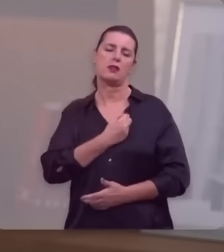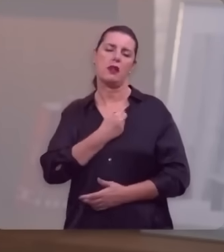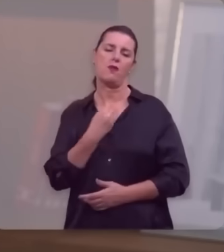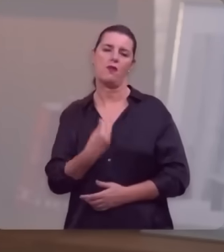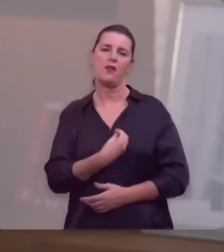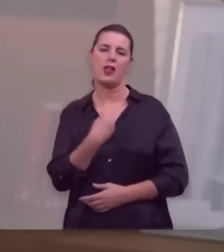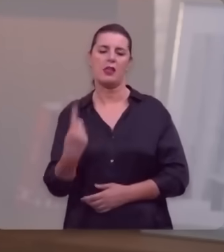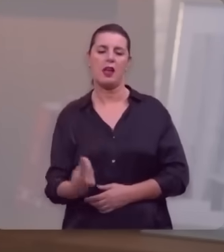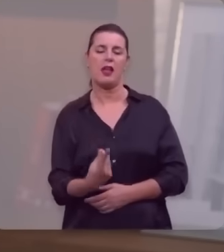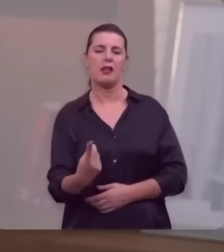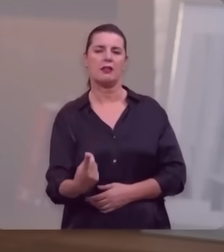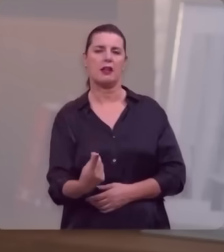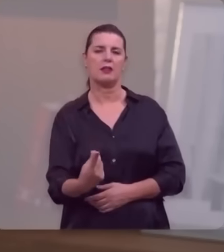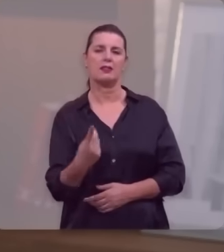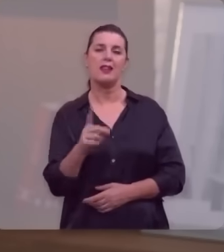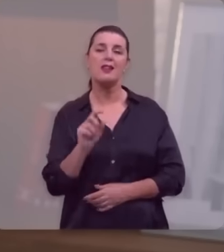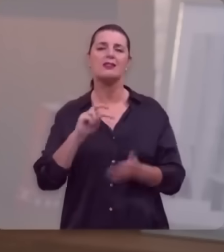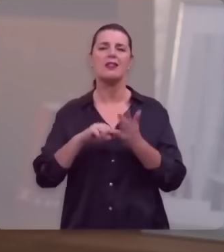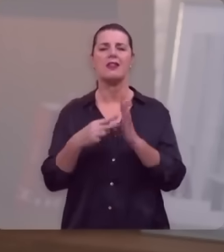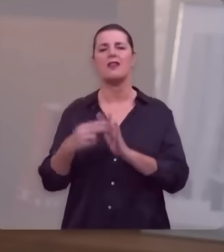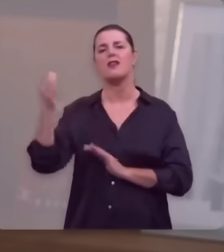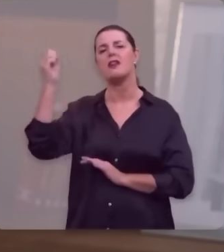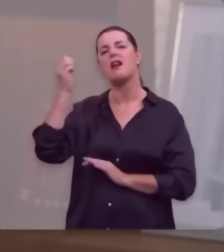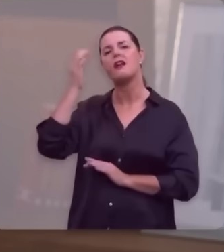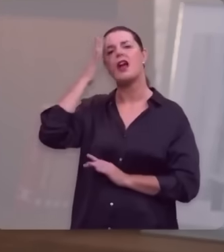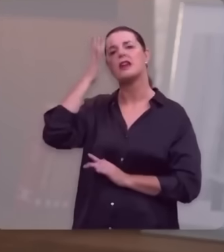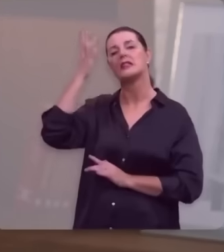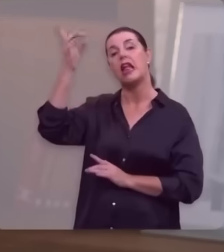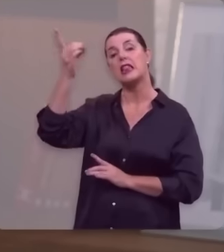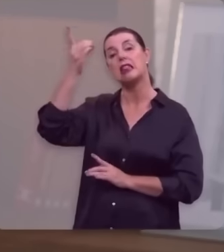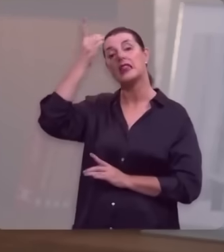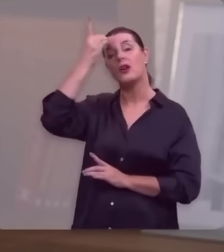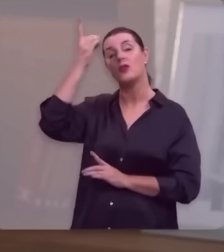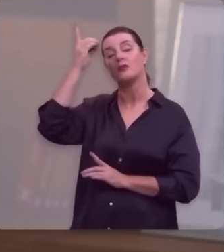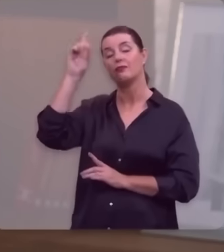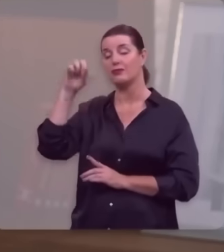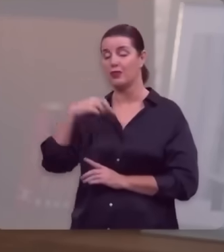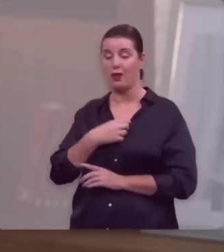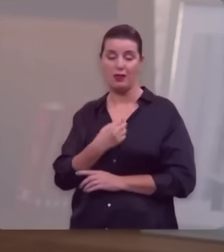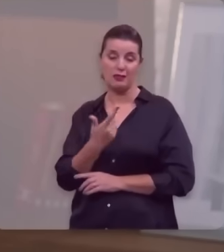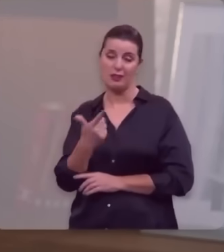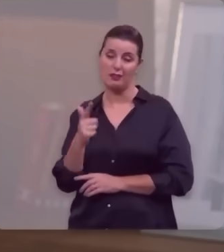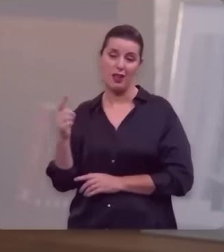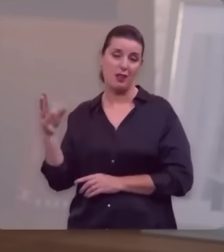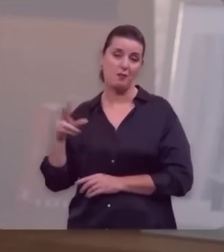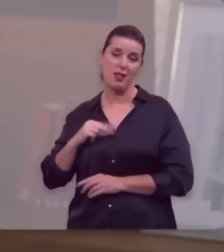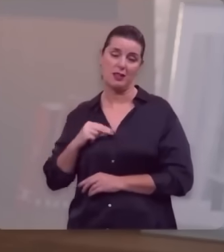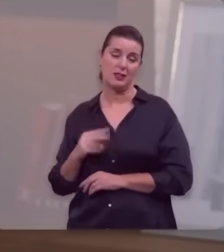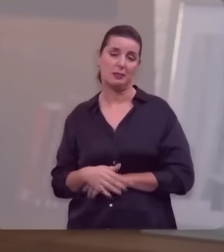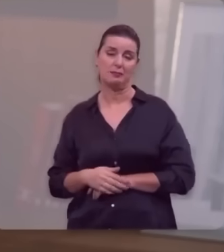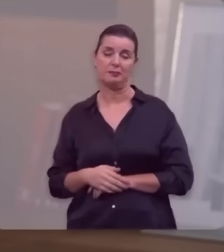eterna e isto é graça um dom que nós não